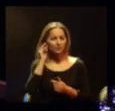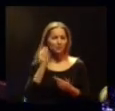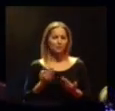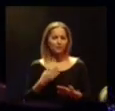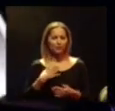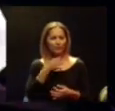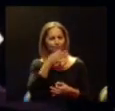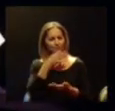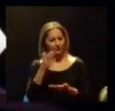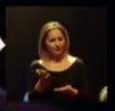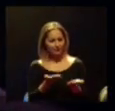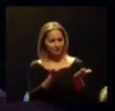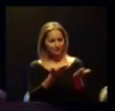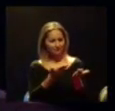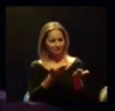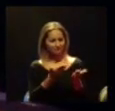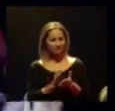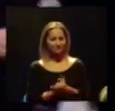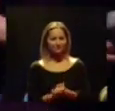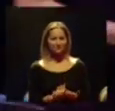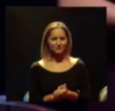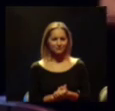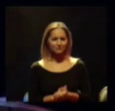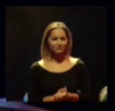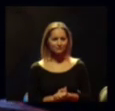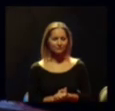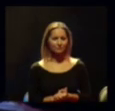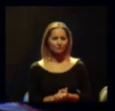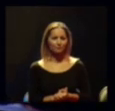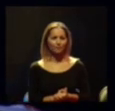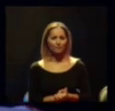Muito obrigada. Muito obrigada. É toda sua.